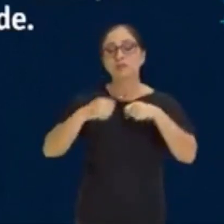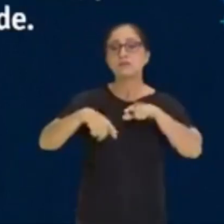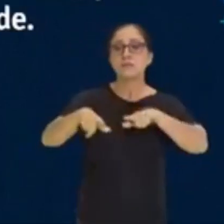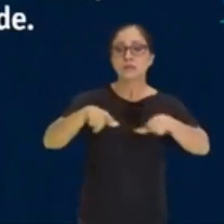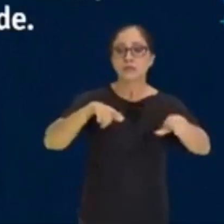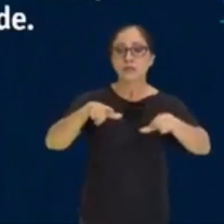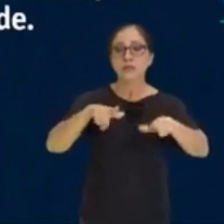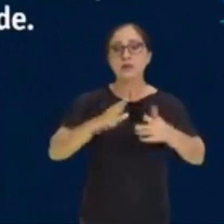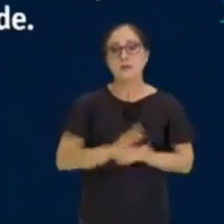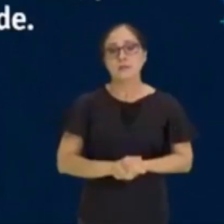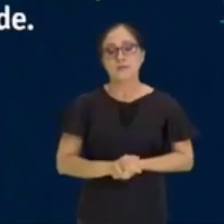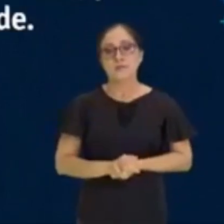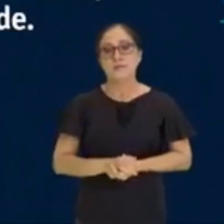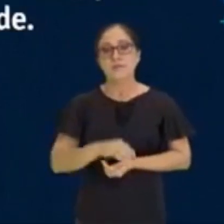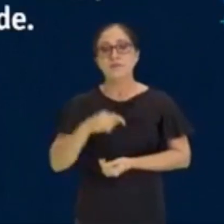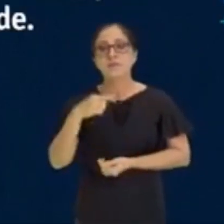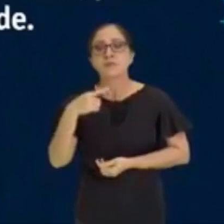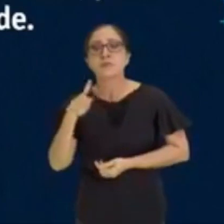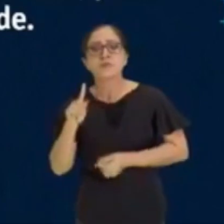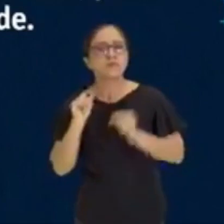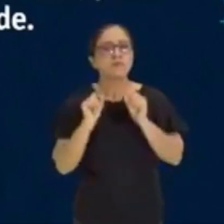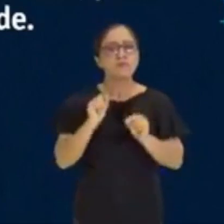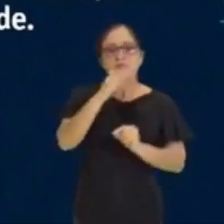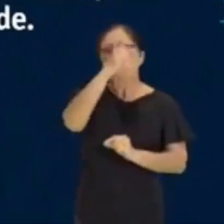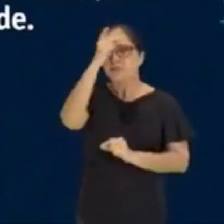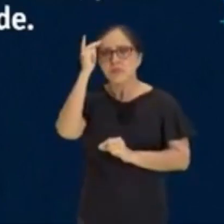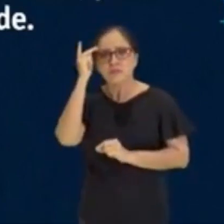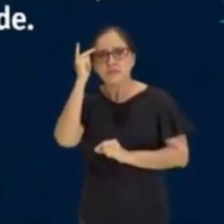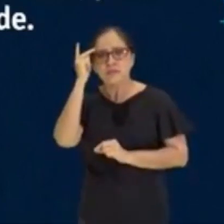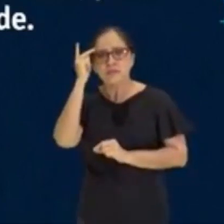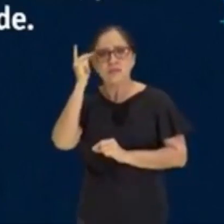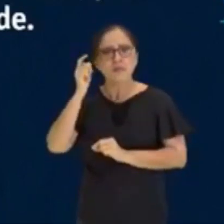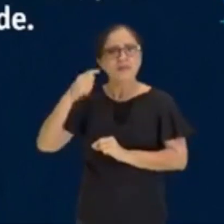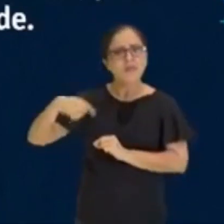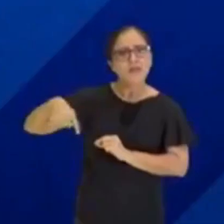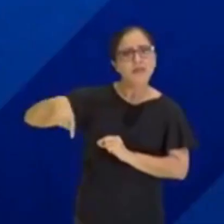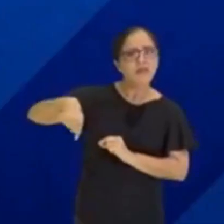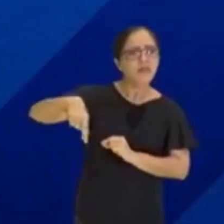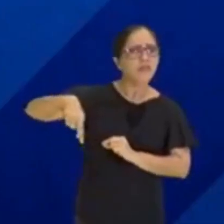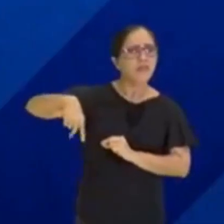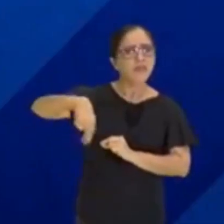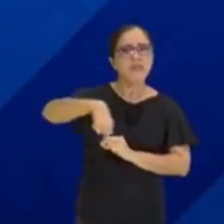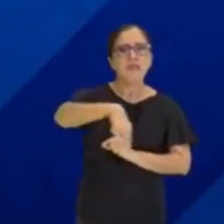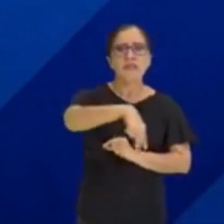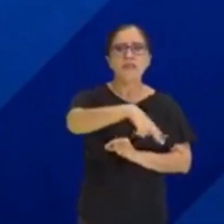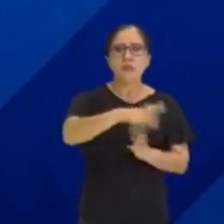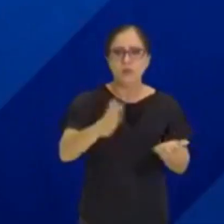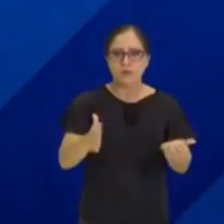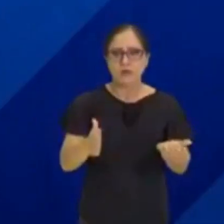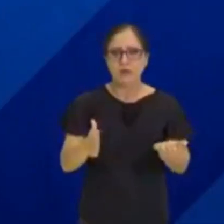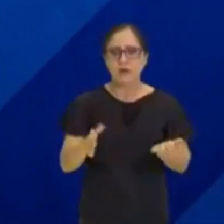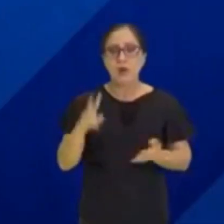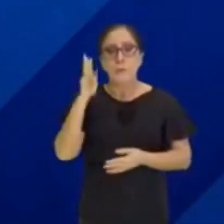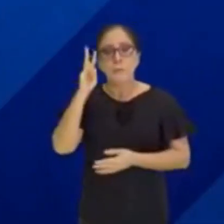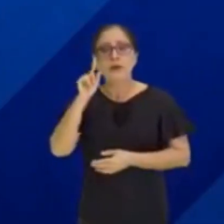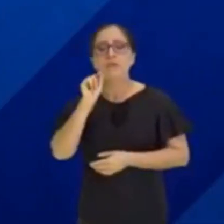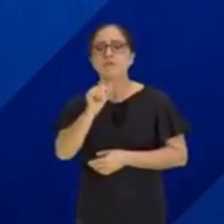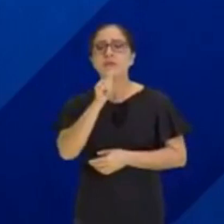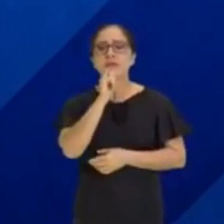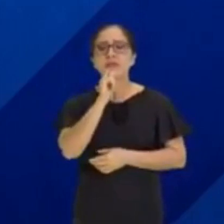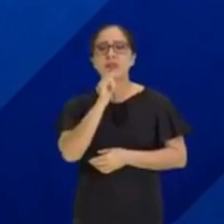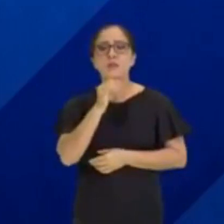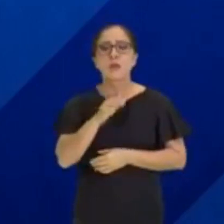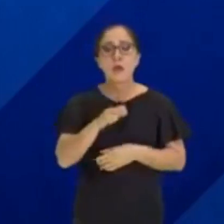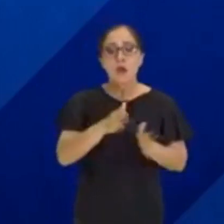o que motivaria outras a agirem dessa forma? Vamos relembrar o período de lockdown pelo